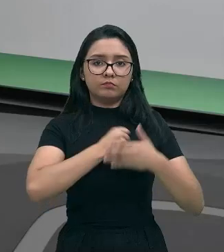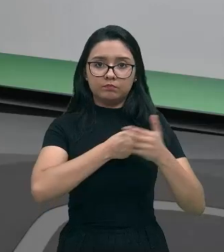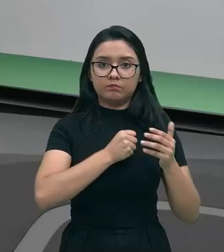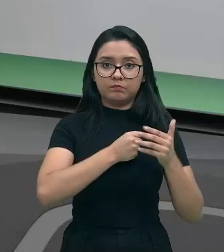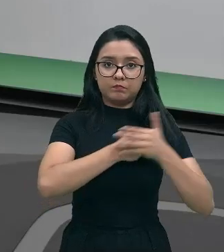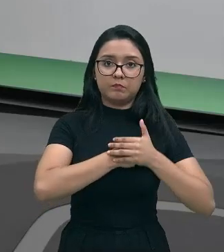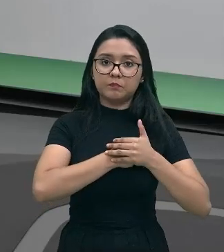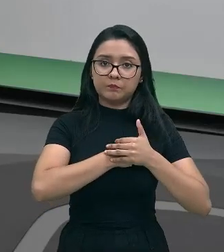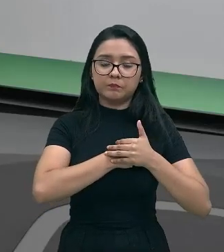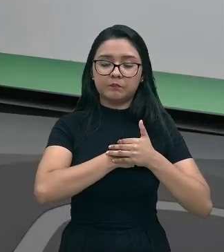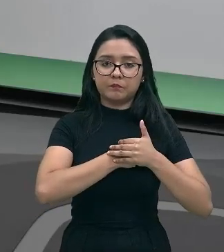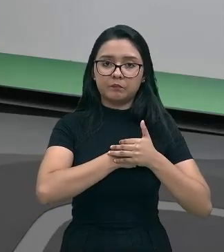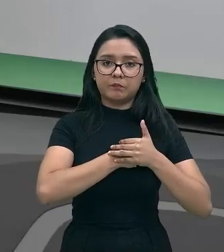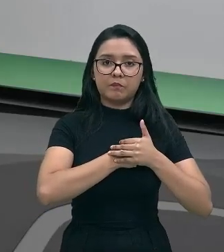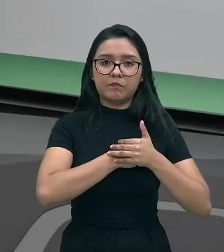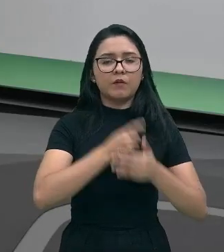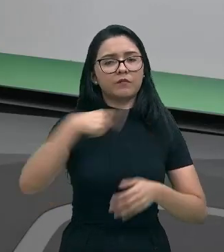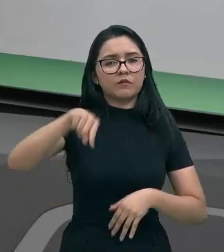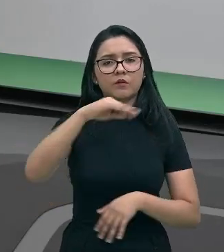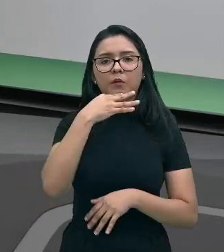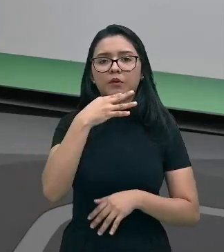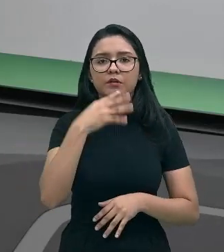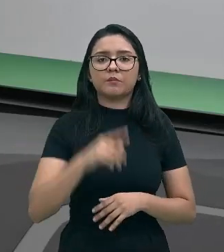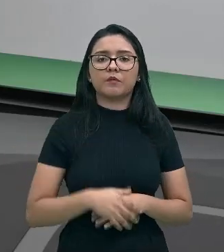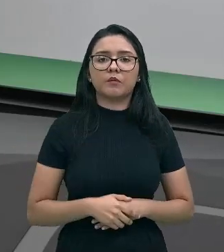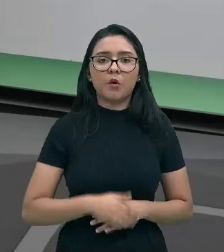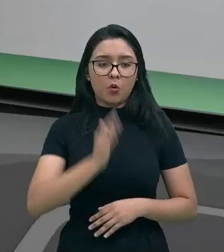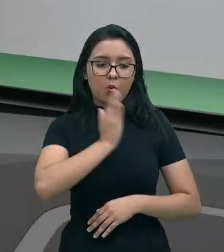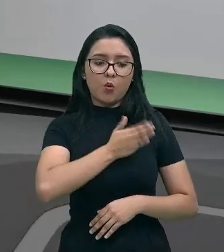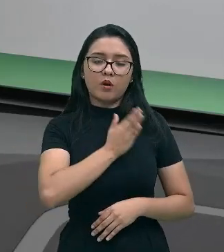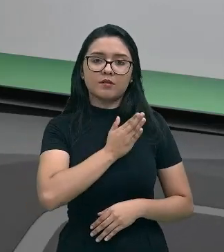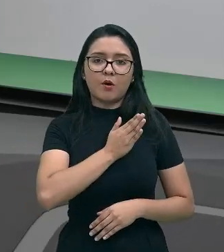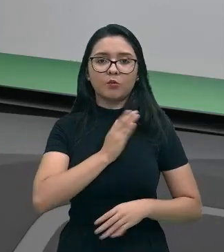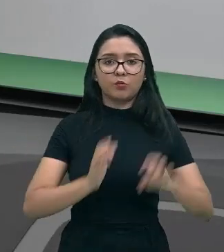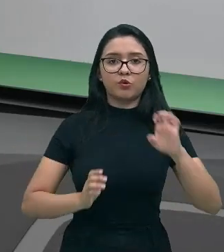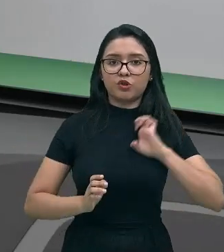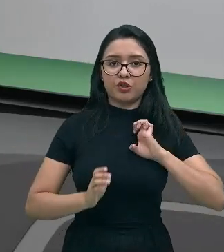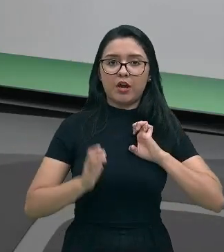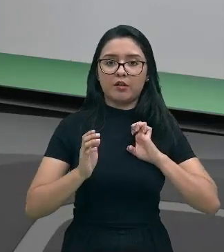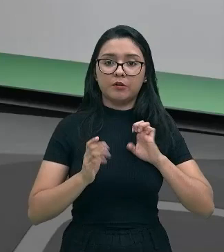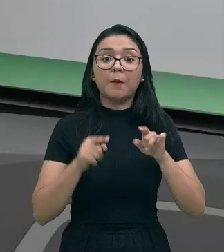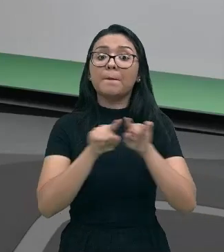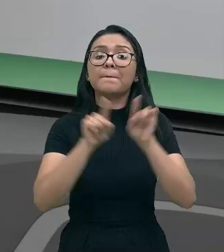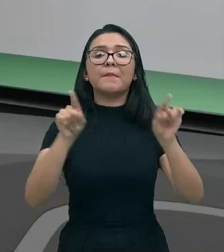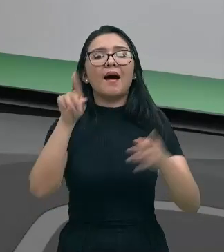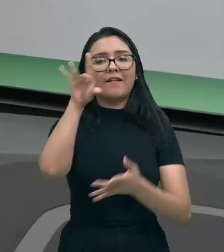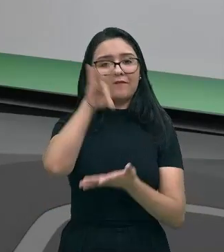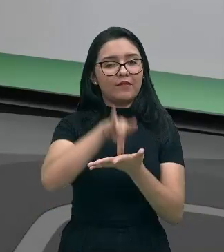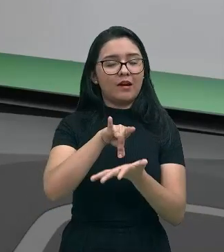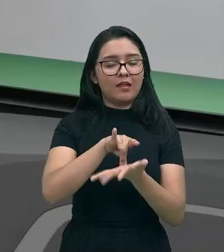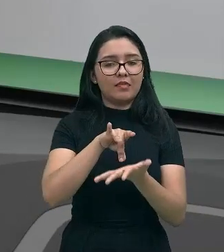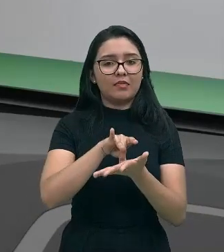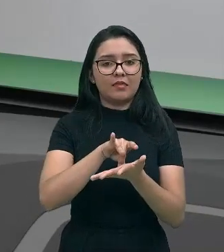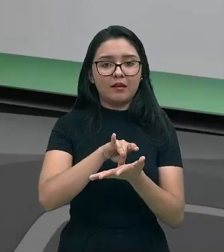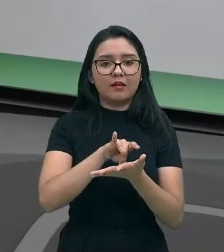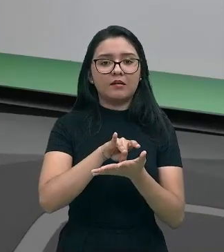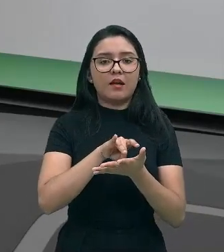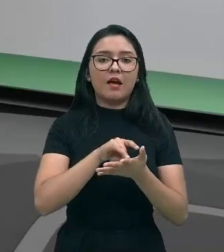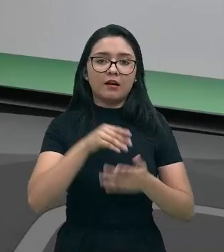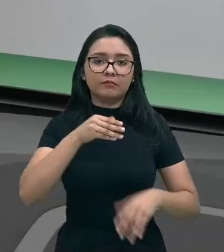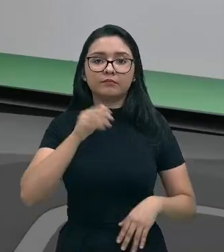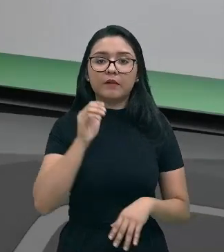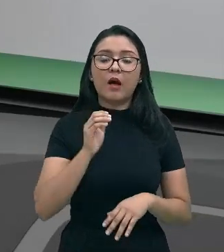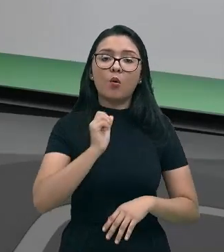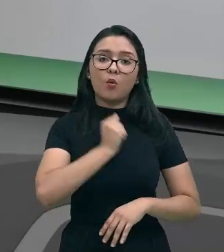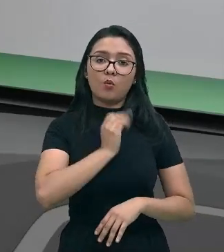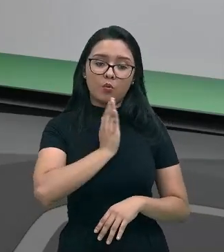gente fala, já deve ter ouvido falar que o coração fica do lado esquerdo do peito, mas na verdade é a ponta dele, né? Ele fica